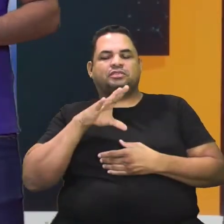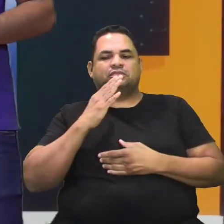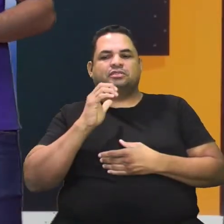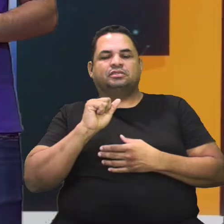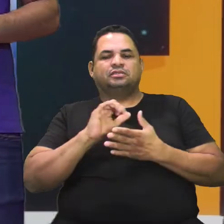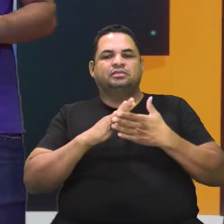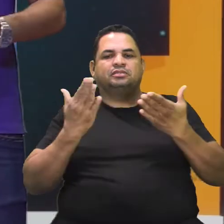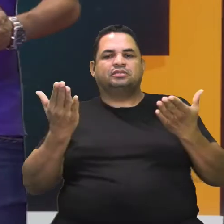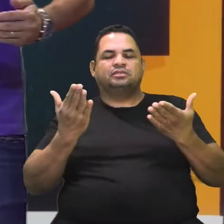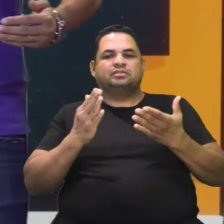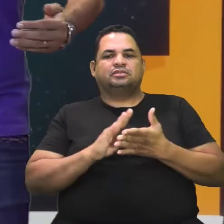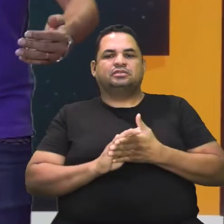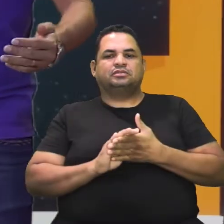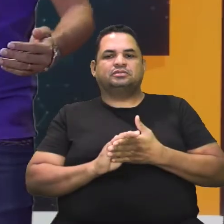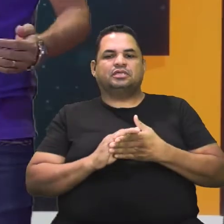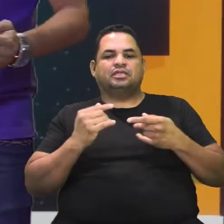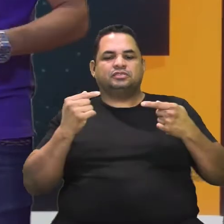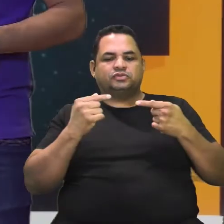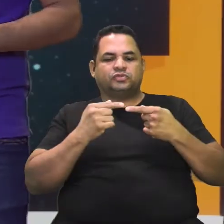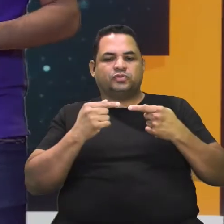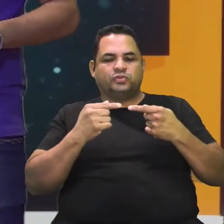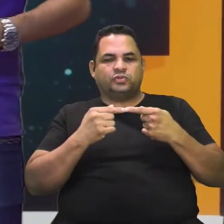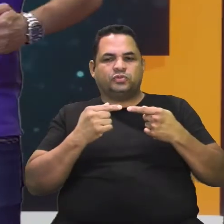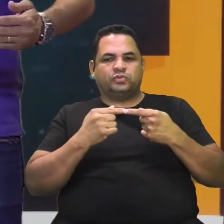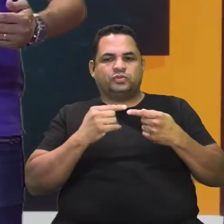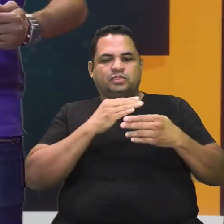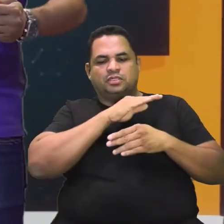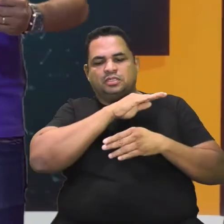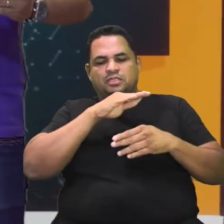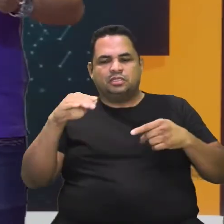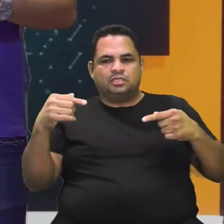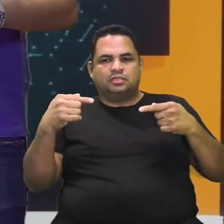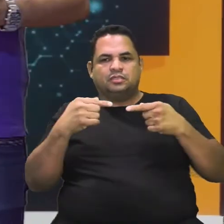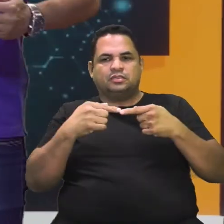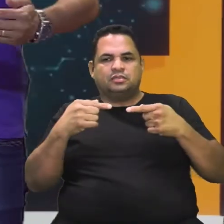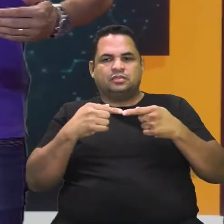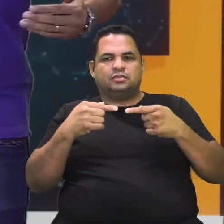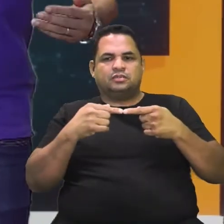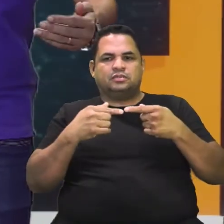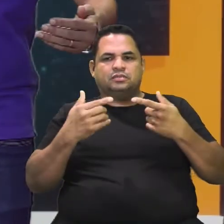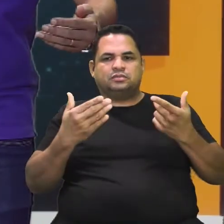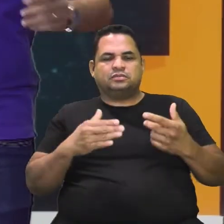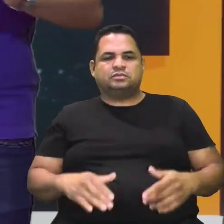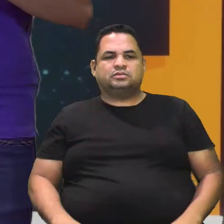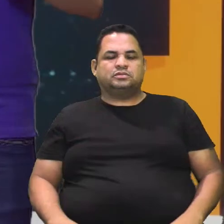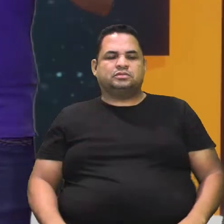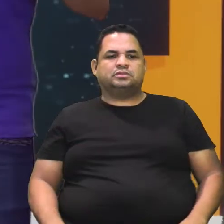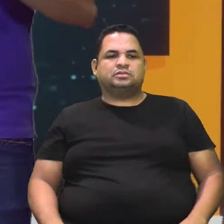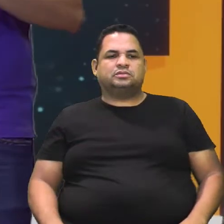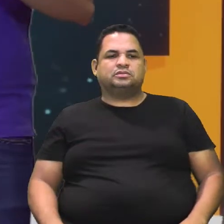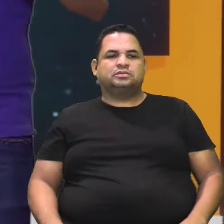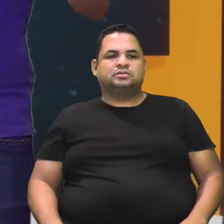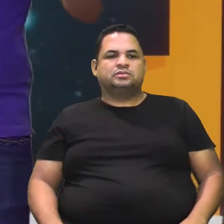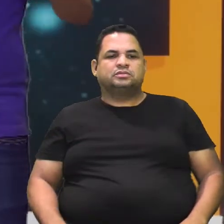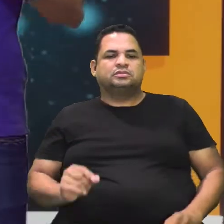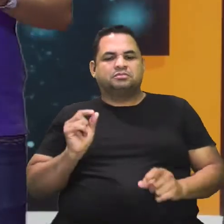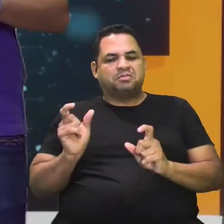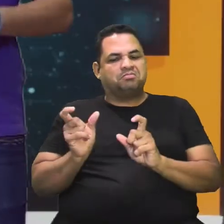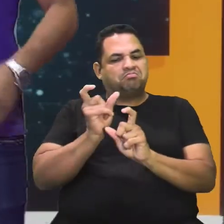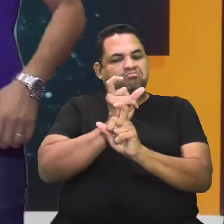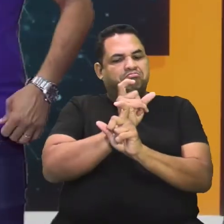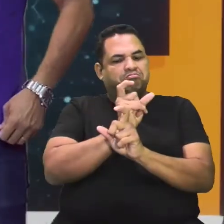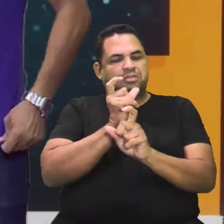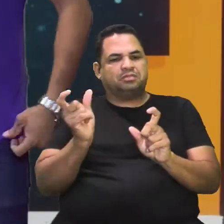nós falamos sobre retas coincidentes, retas né? Esse coincidente. Esse prefixo,